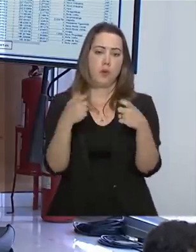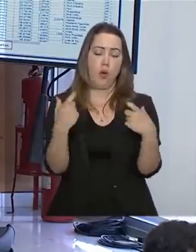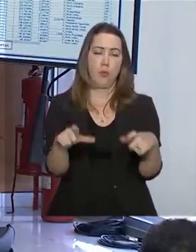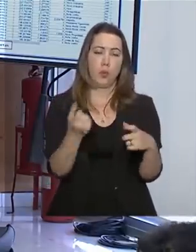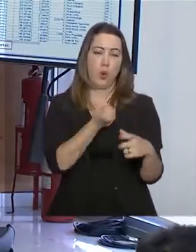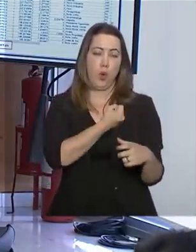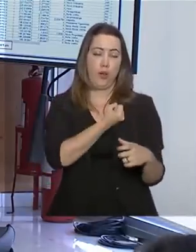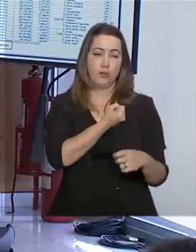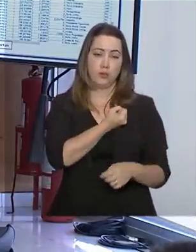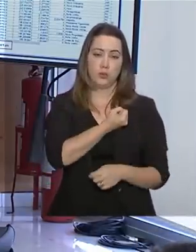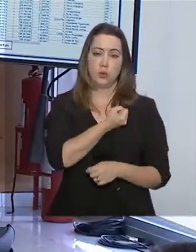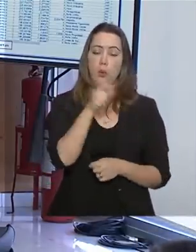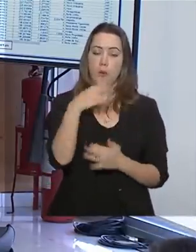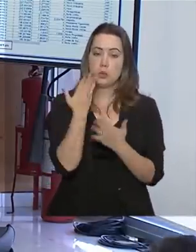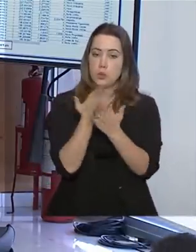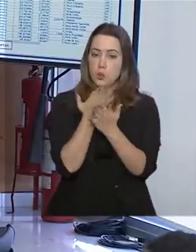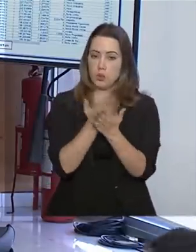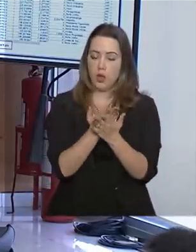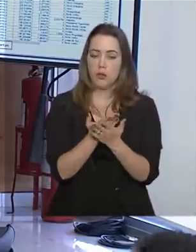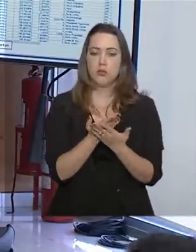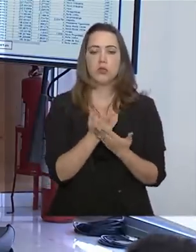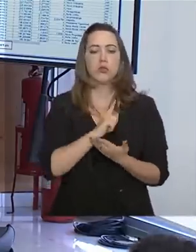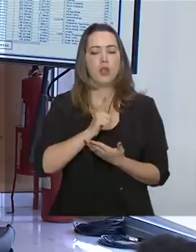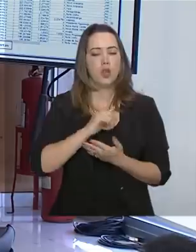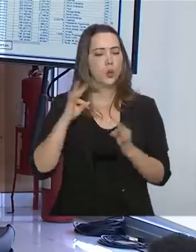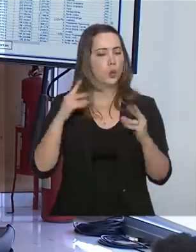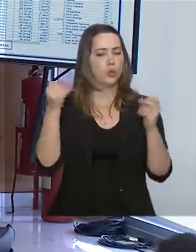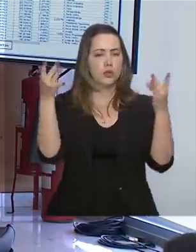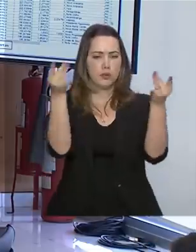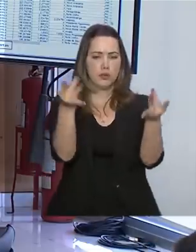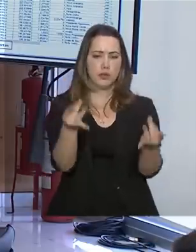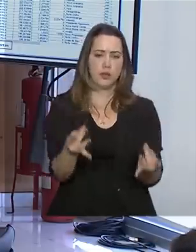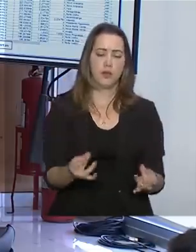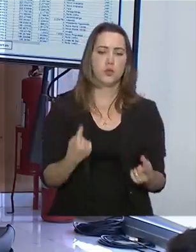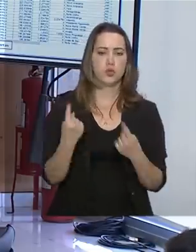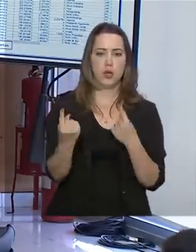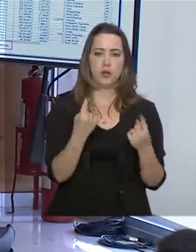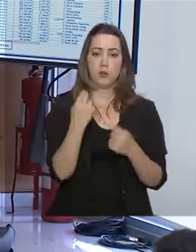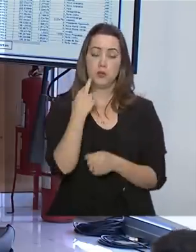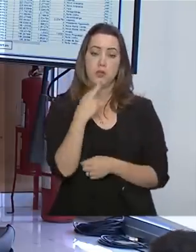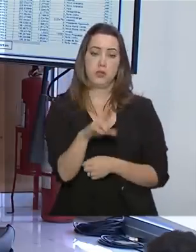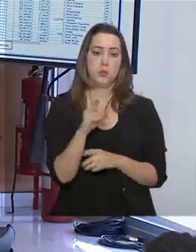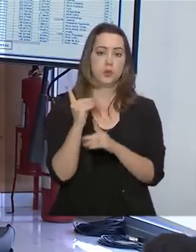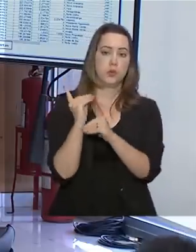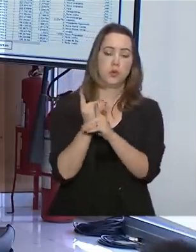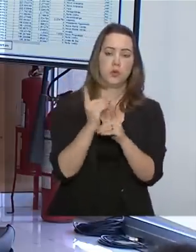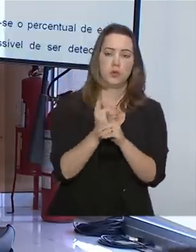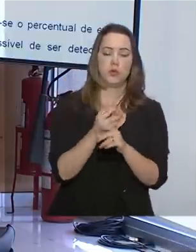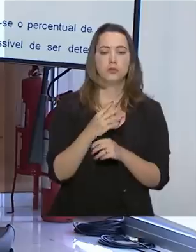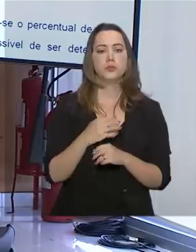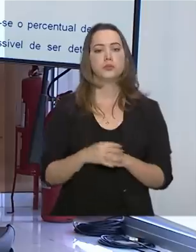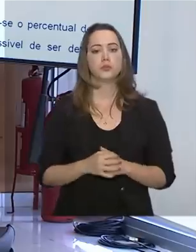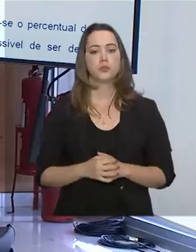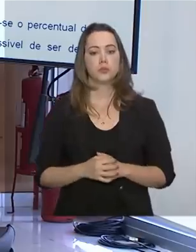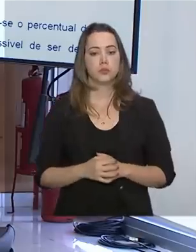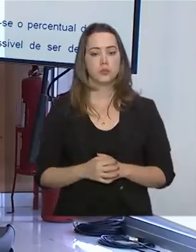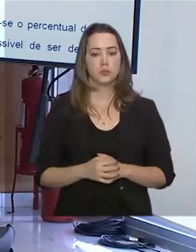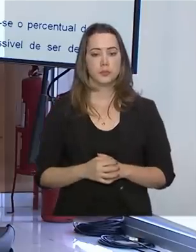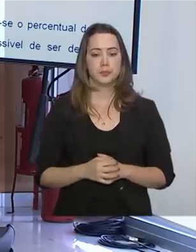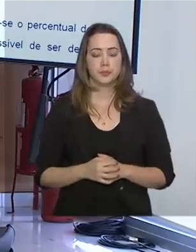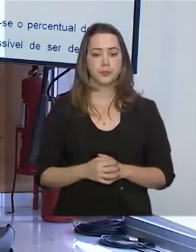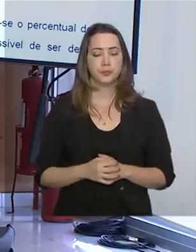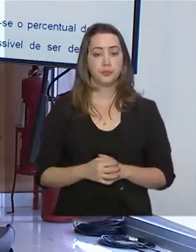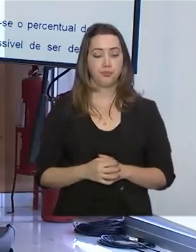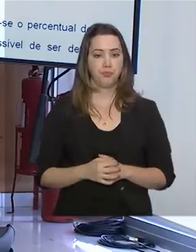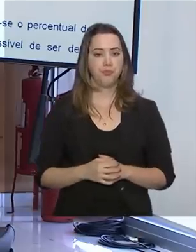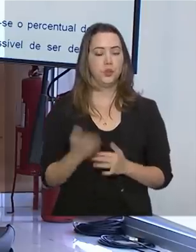dados que foram analisados portanto a toda a explicação de cada uma das conclusões que foram encontrados pode passar a